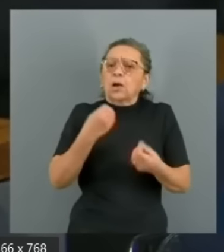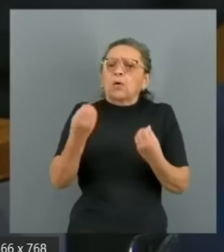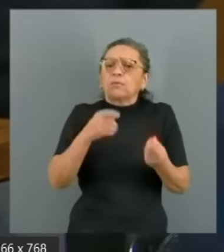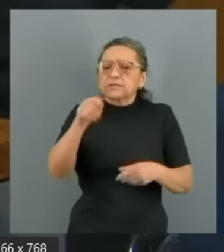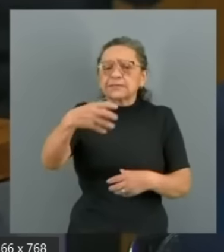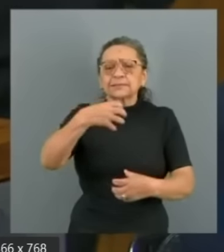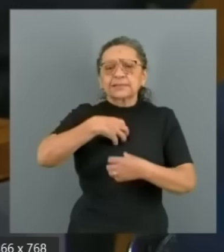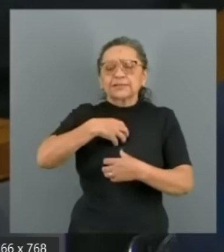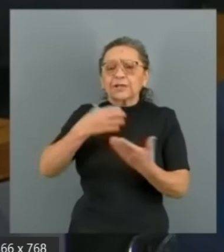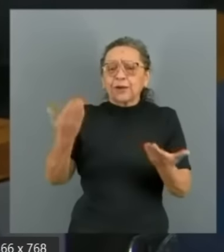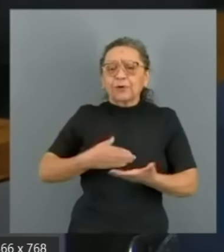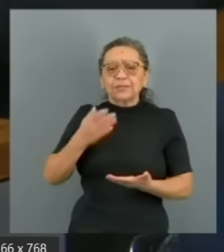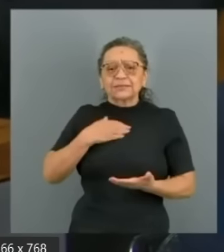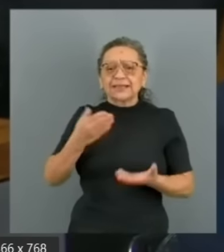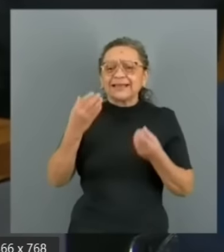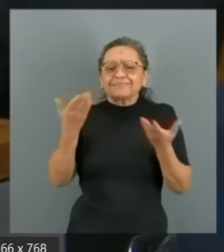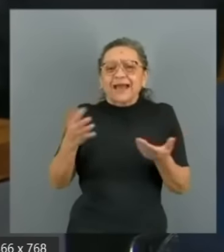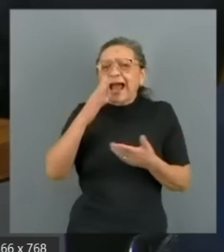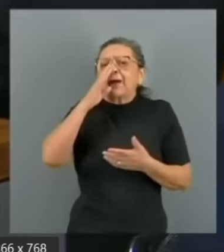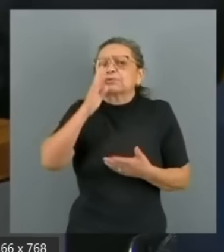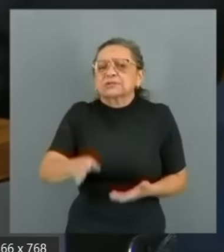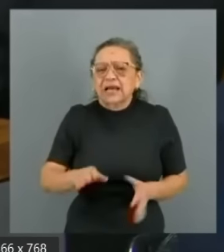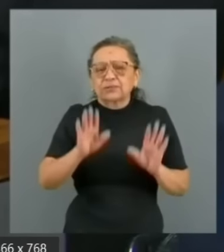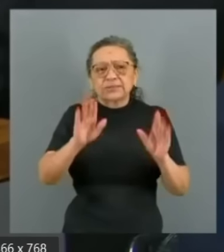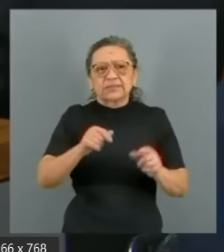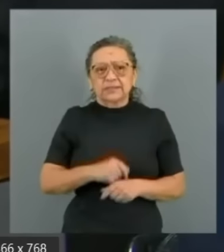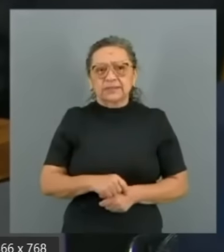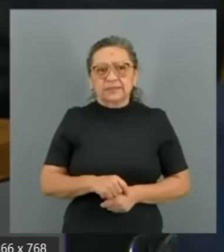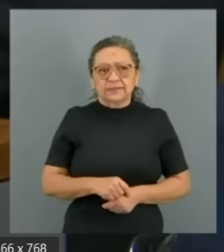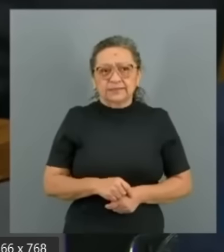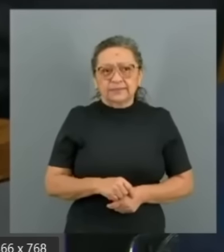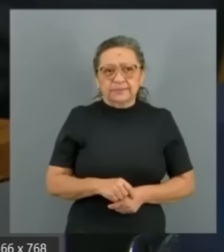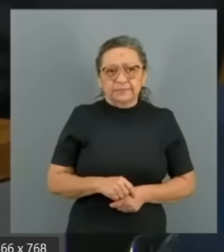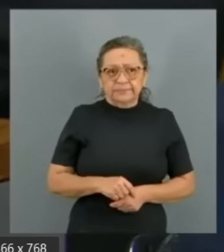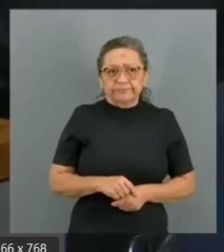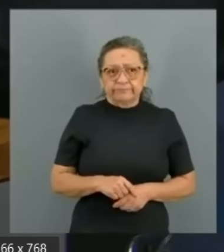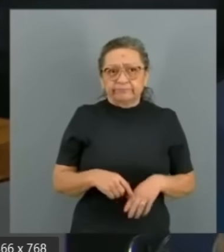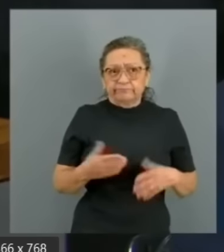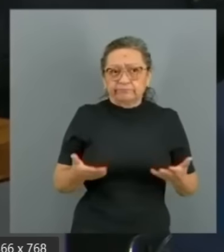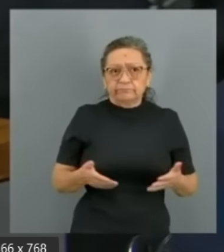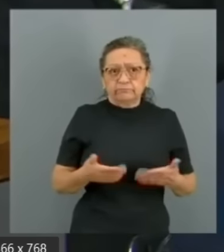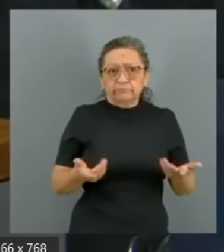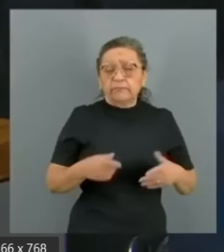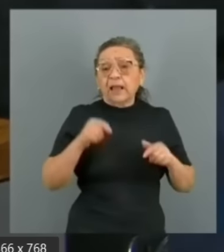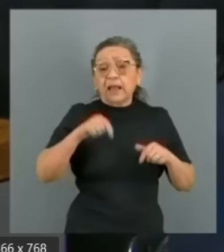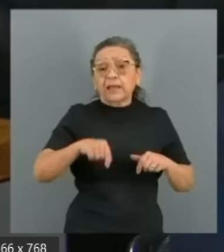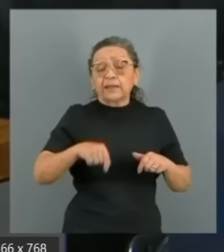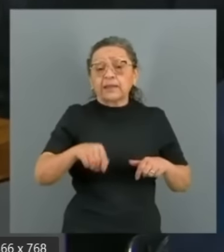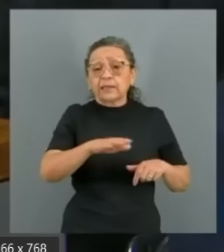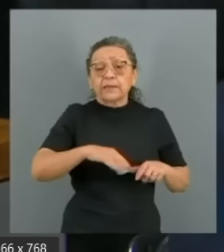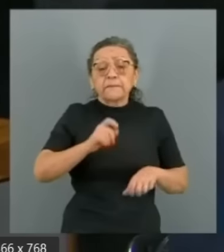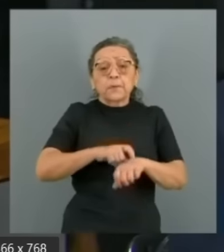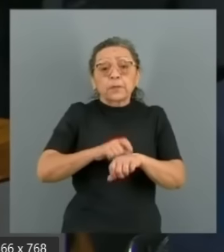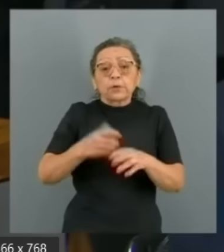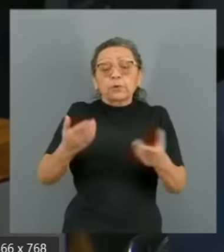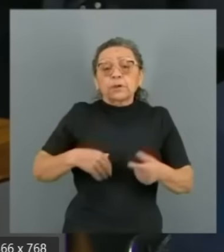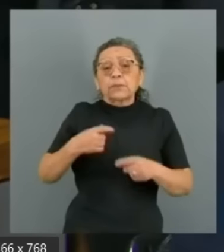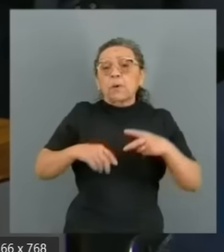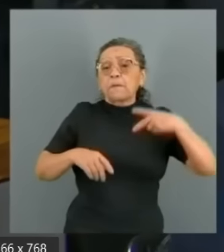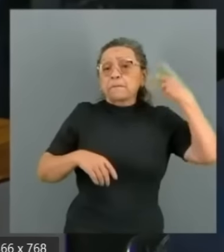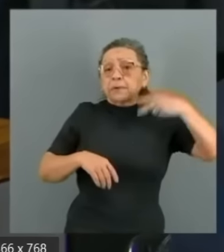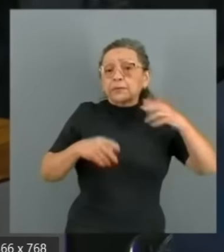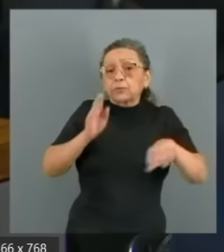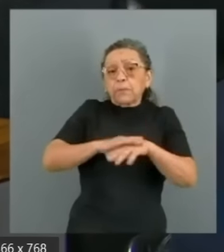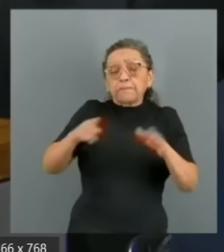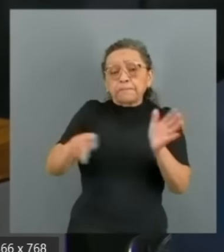ao ser reputado dessa forma ou referenciado dessa forma aqui nesse momento aqui por parlamentares do